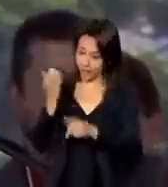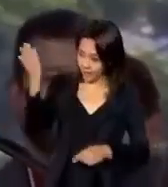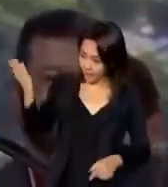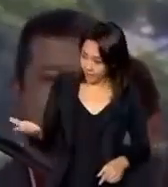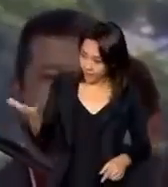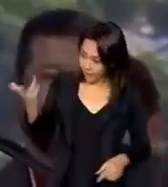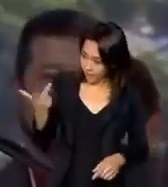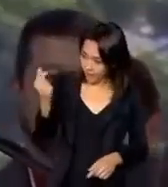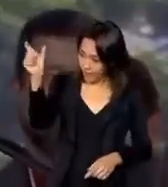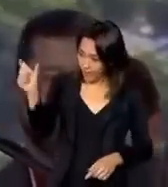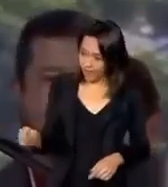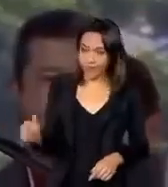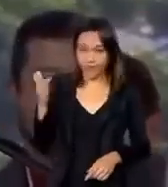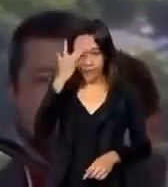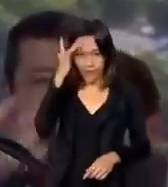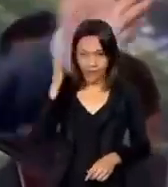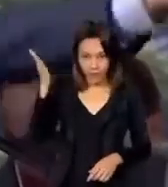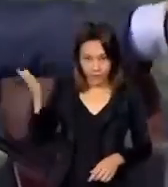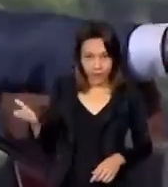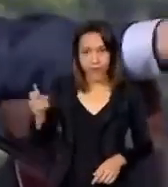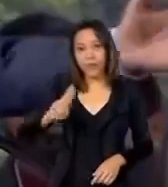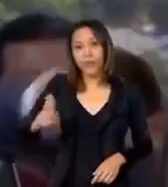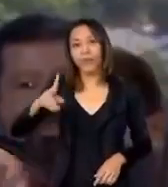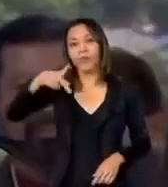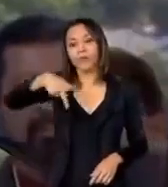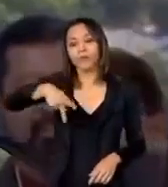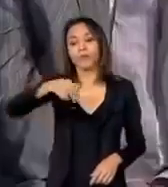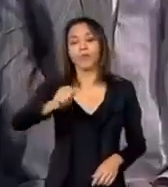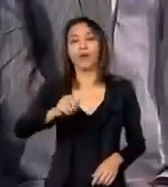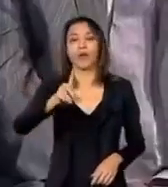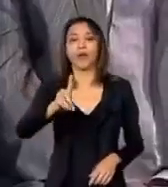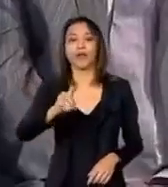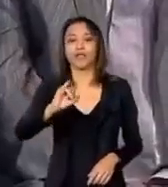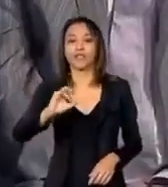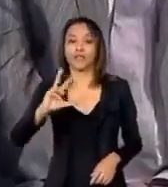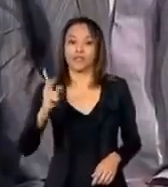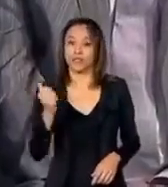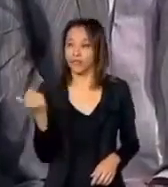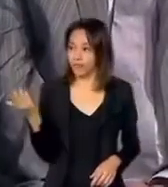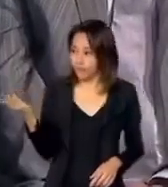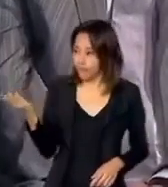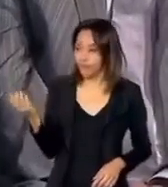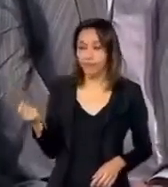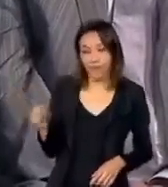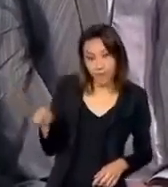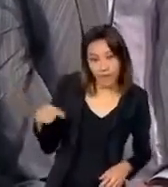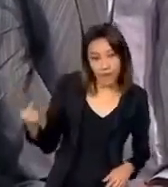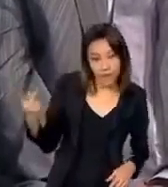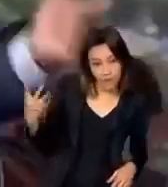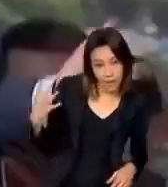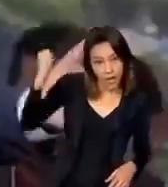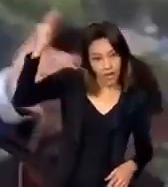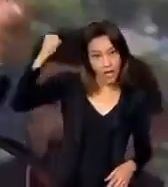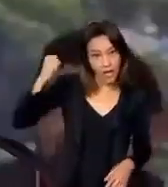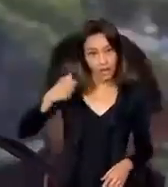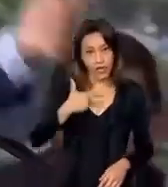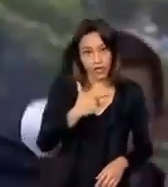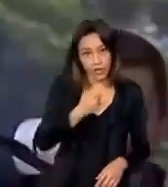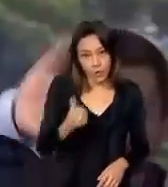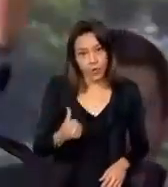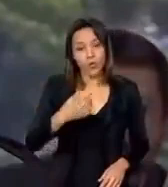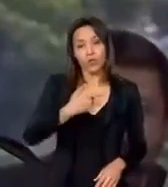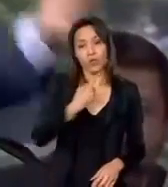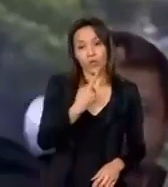maravilhosa que é o Alexandre Padilha, que passou a ser meu braço direito. Depois ele ganha em 2002, ganha em 2006,